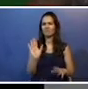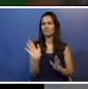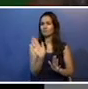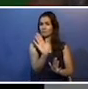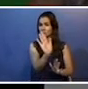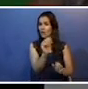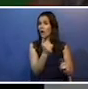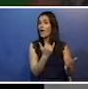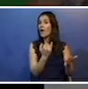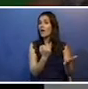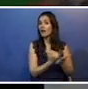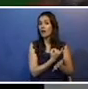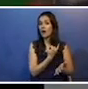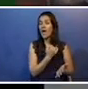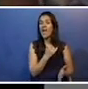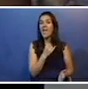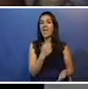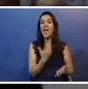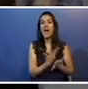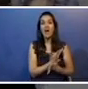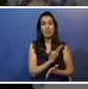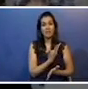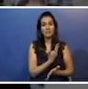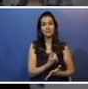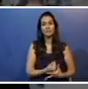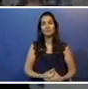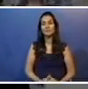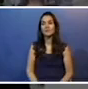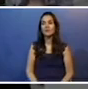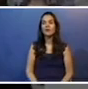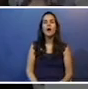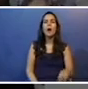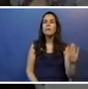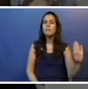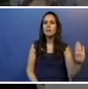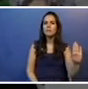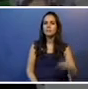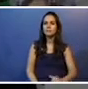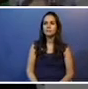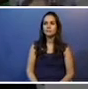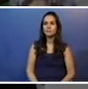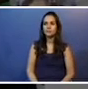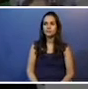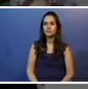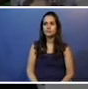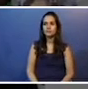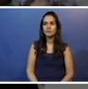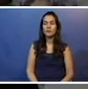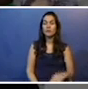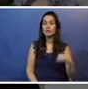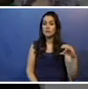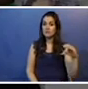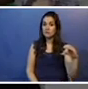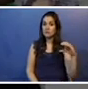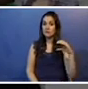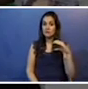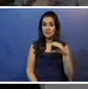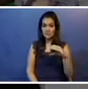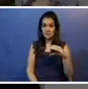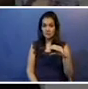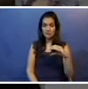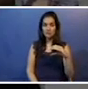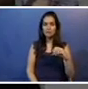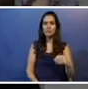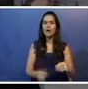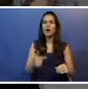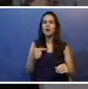alternativa está incorreta. Agora, vamos analisar a B. Olha, C equivale 100, C